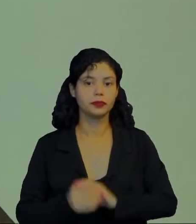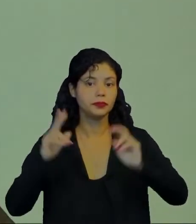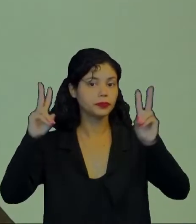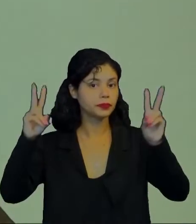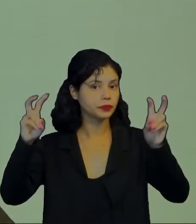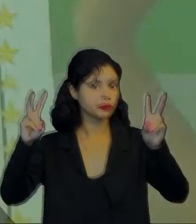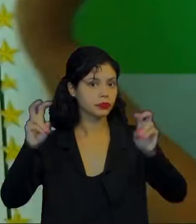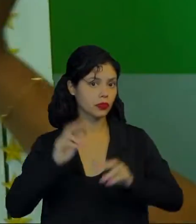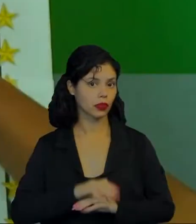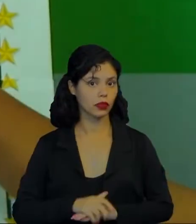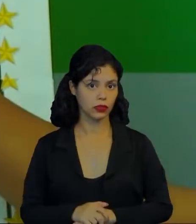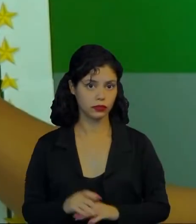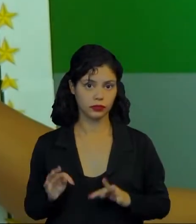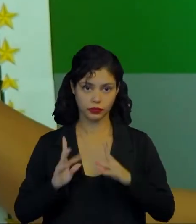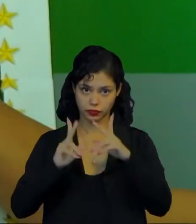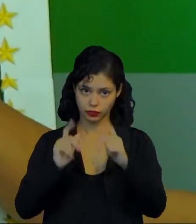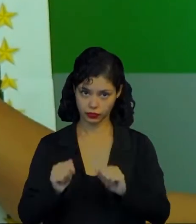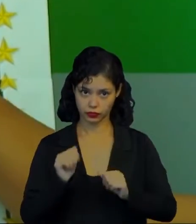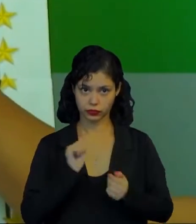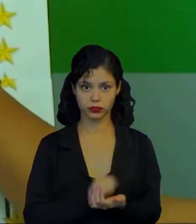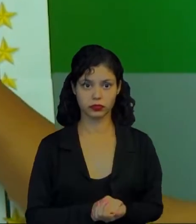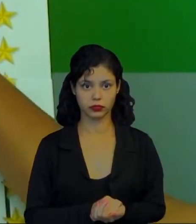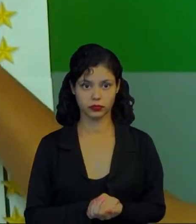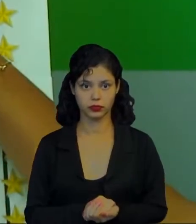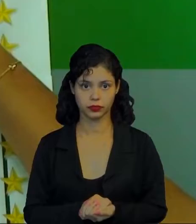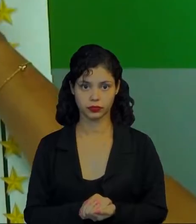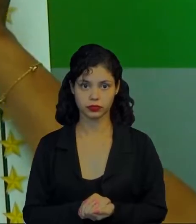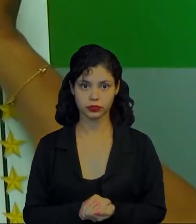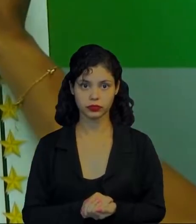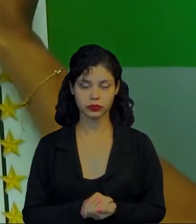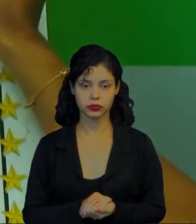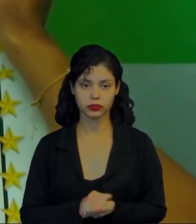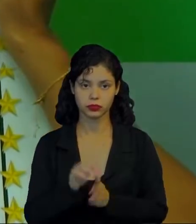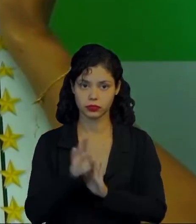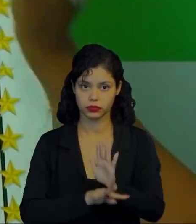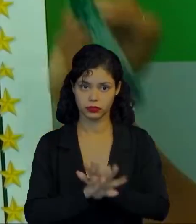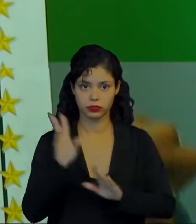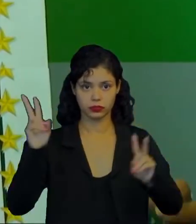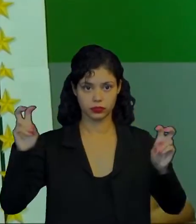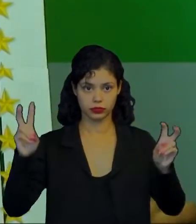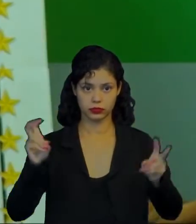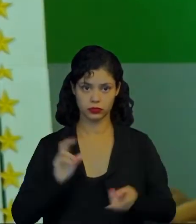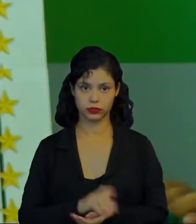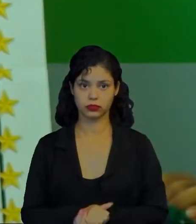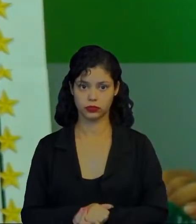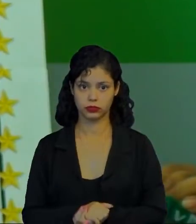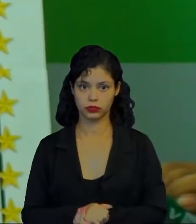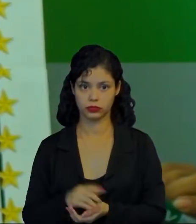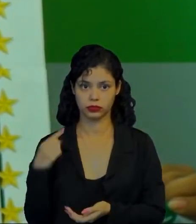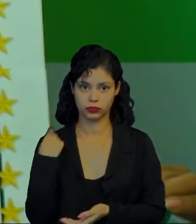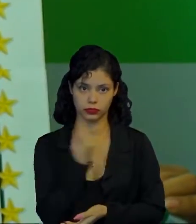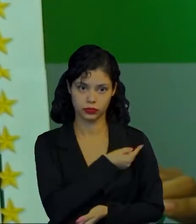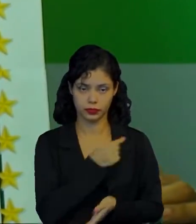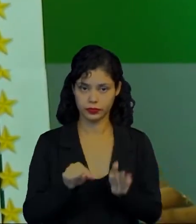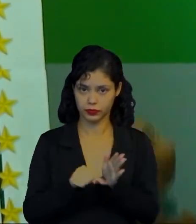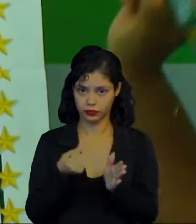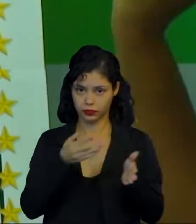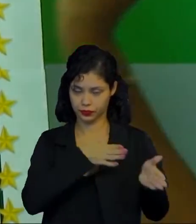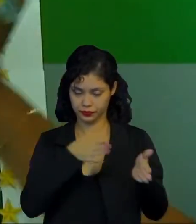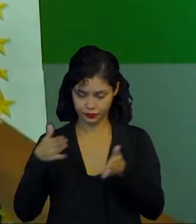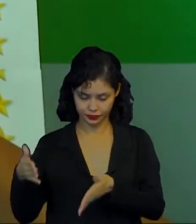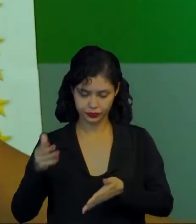título. Todo poema, né? Todo texto tem um título. É a nossa primeira